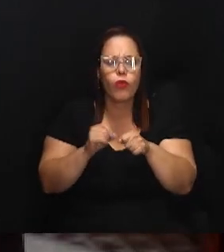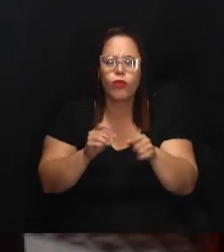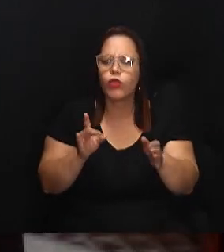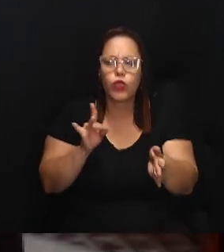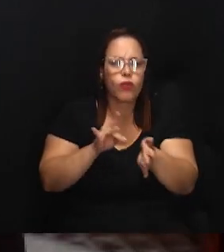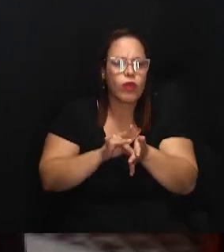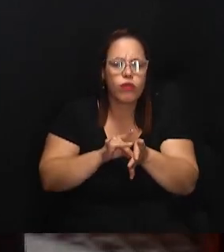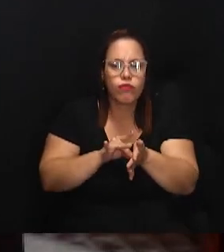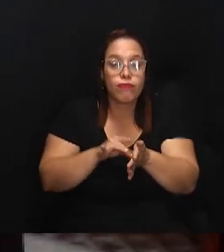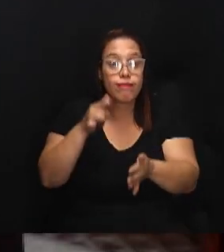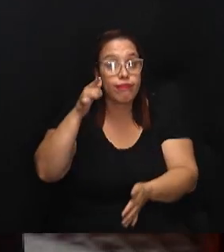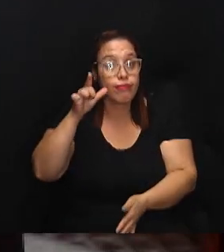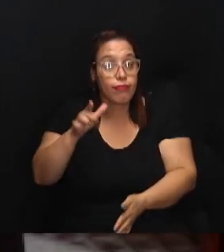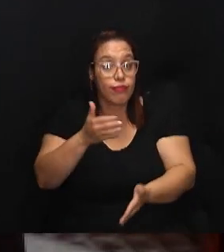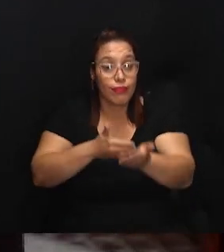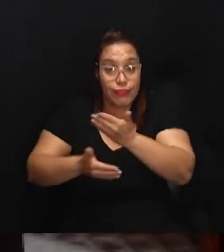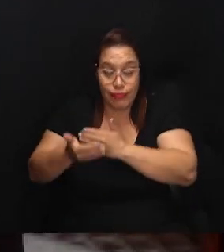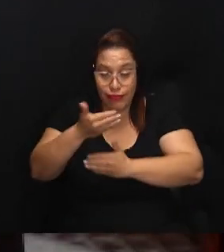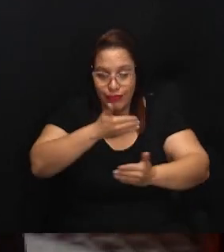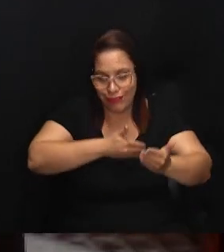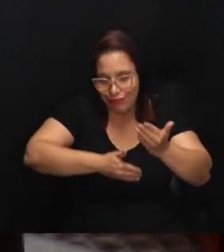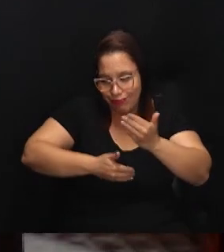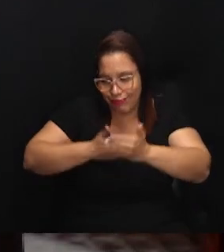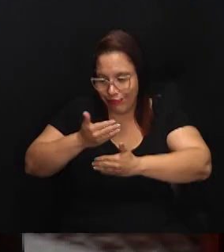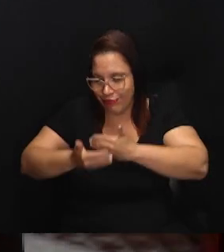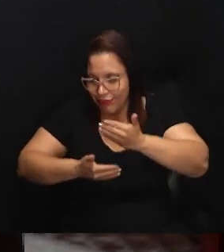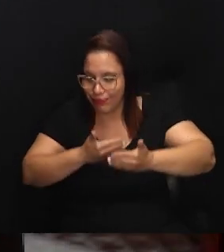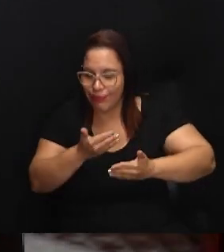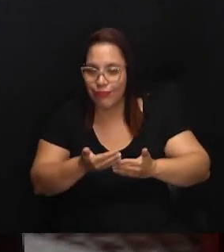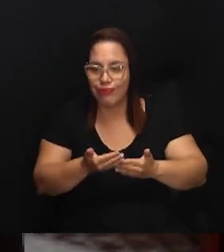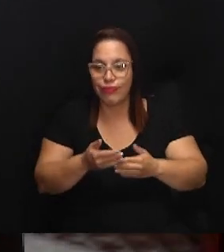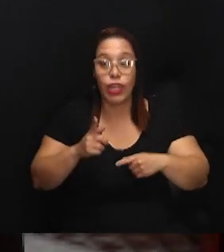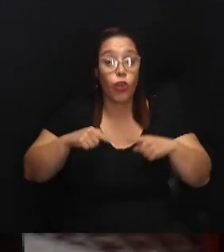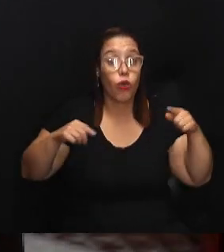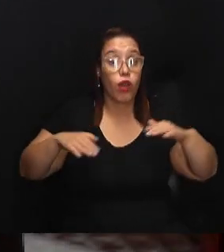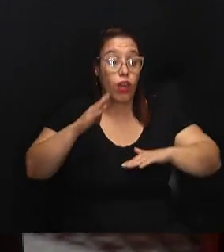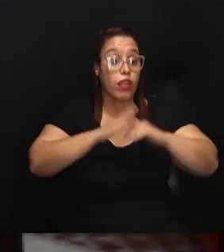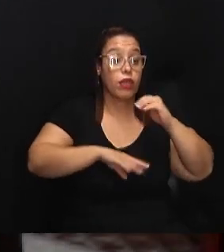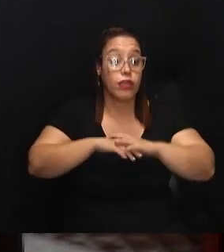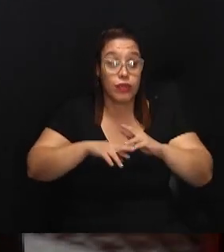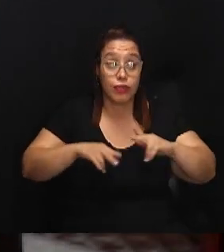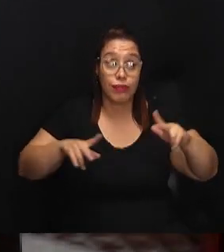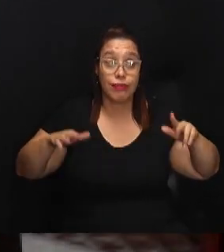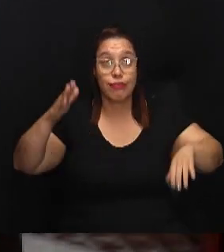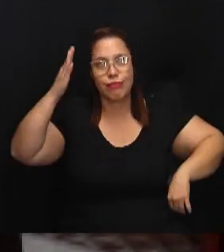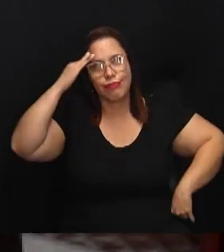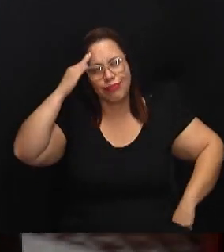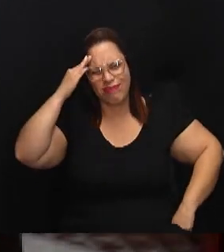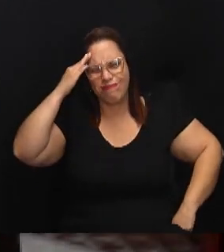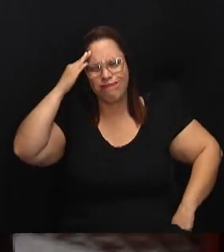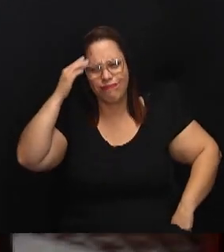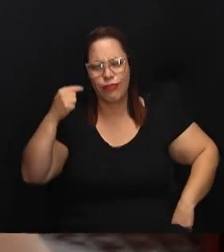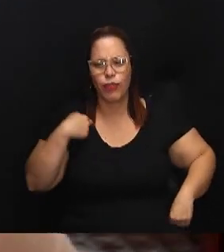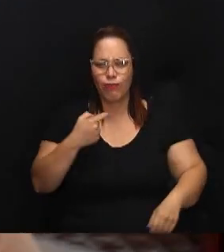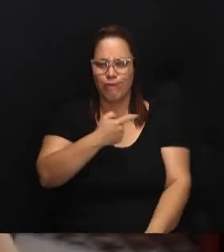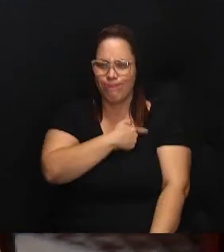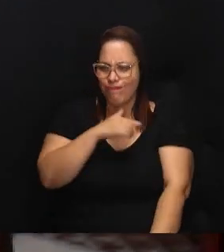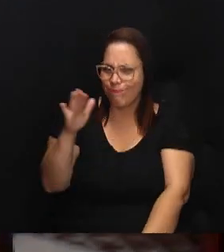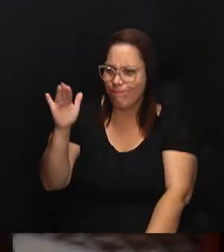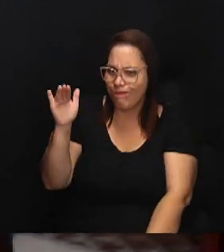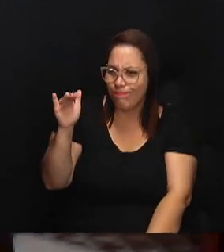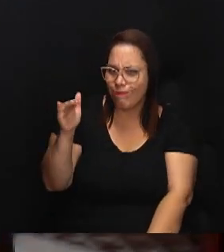tudo que a gente fez foi conseguir colaborar várias áreas diferentes, sabe? Porque nós